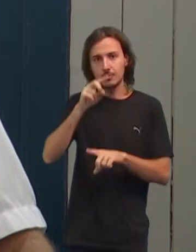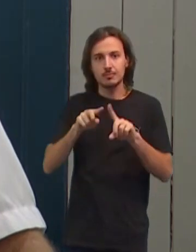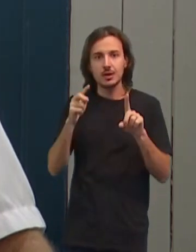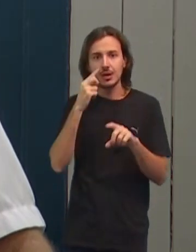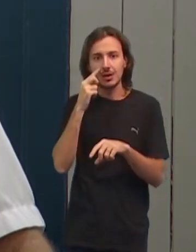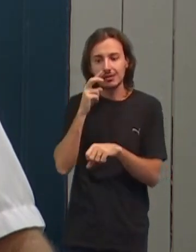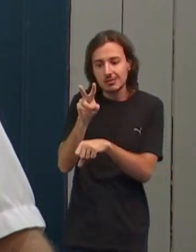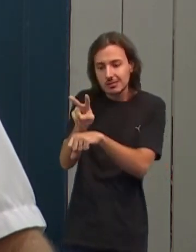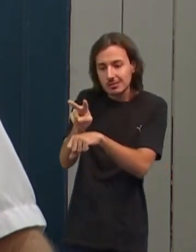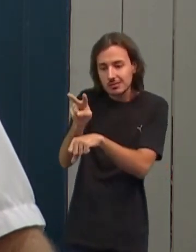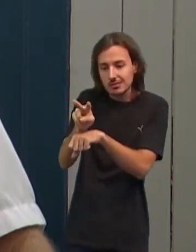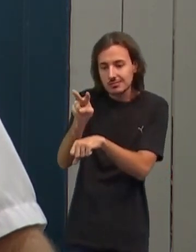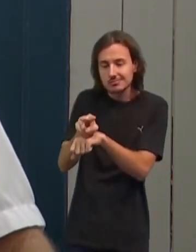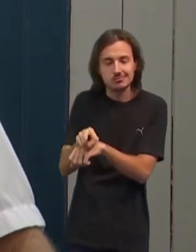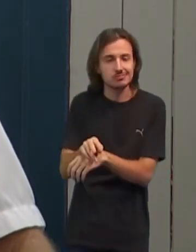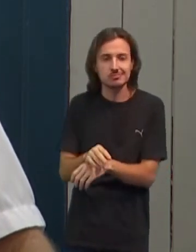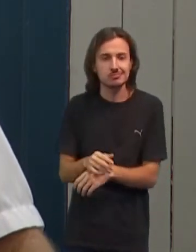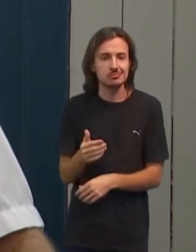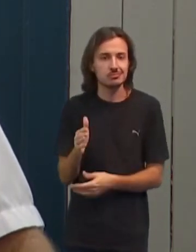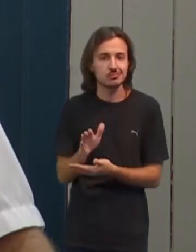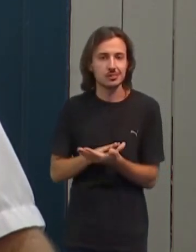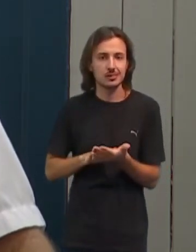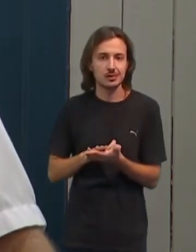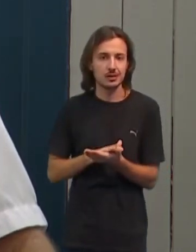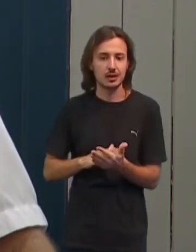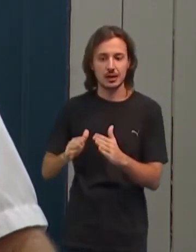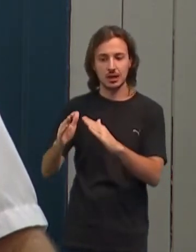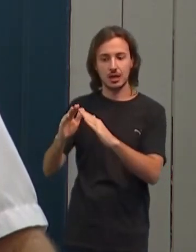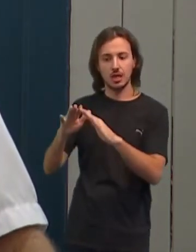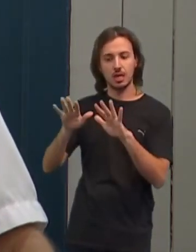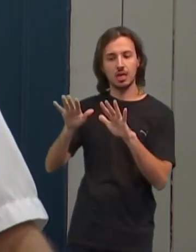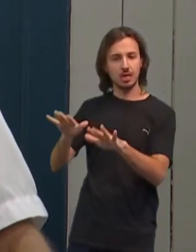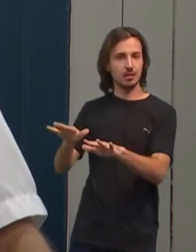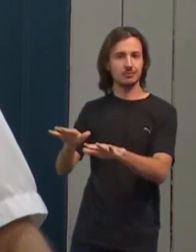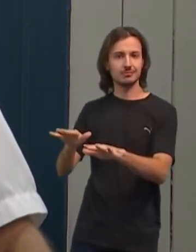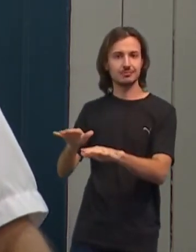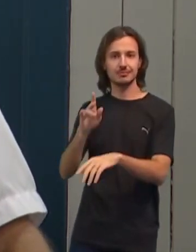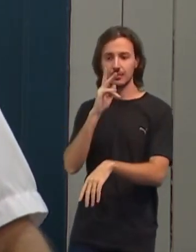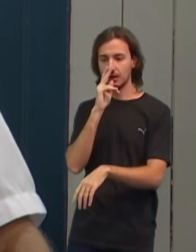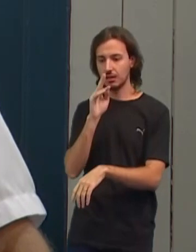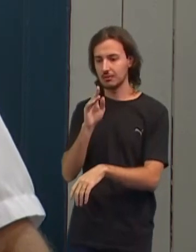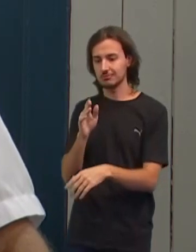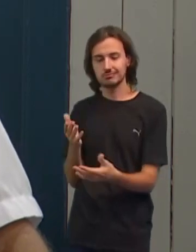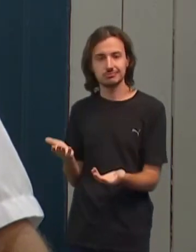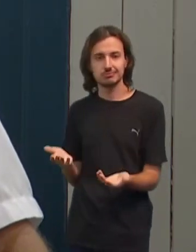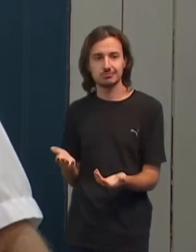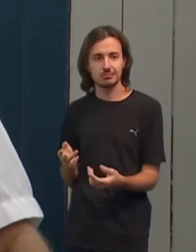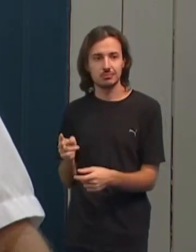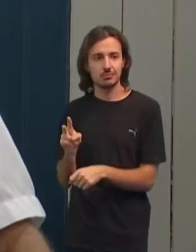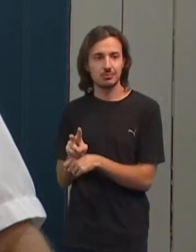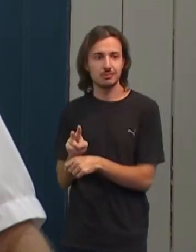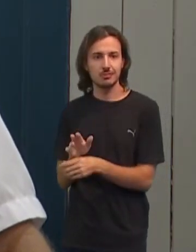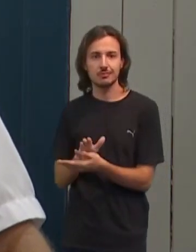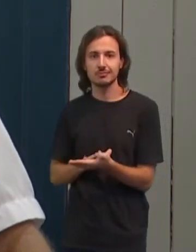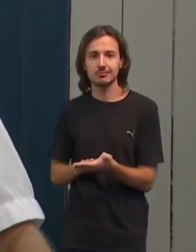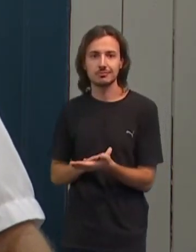Então, tomba-se um bem e está lá. Eu tive a oportunidade de entrar dentro, estão tirando agora as